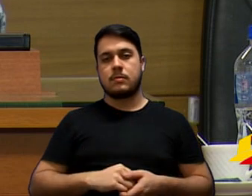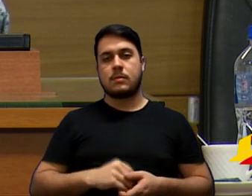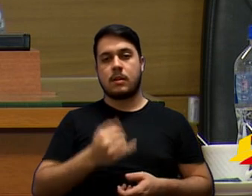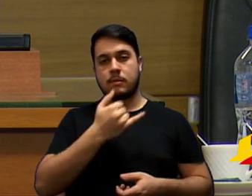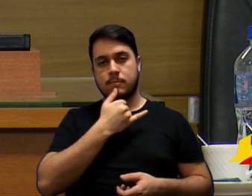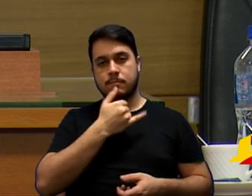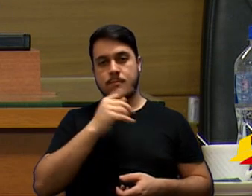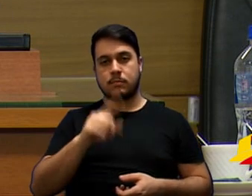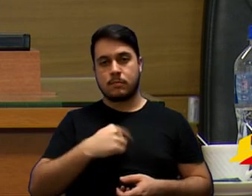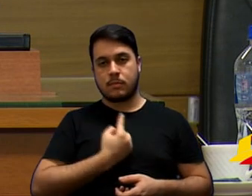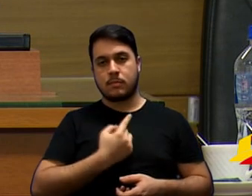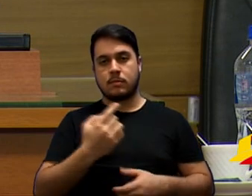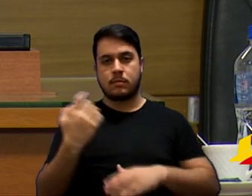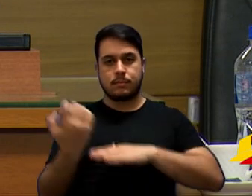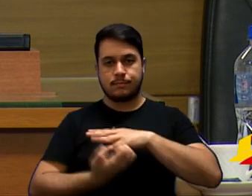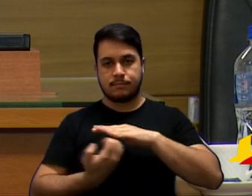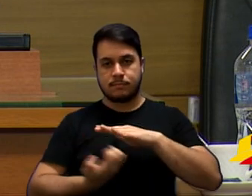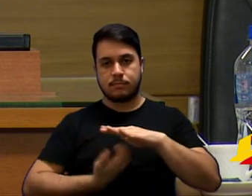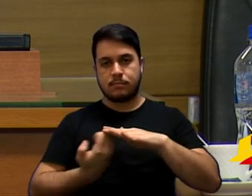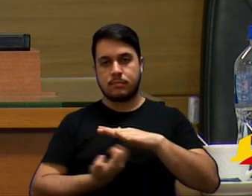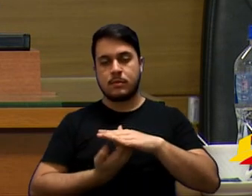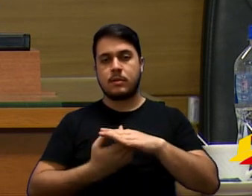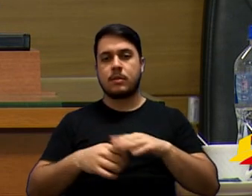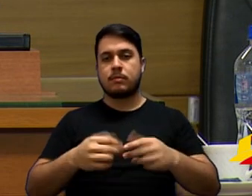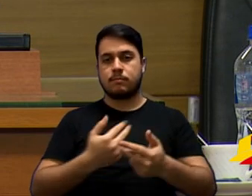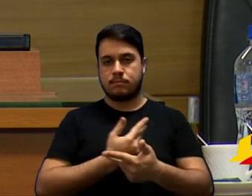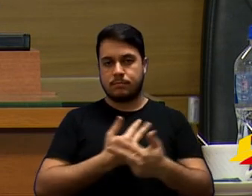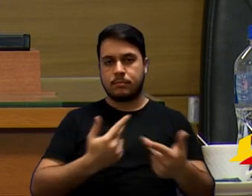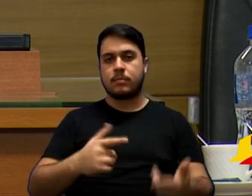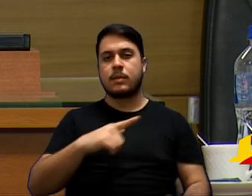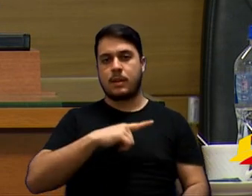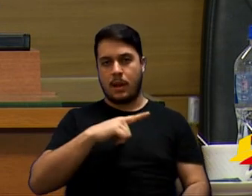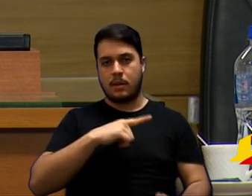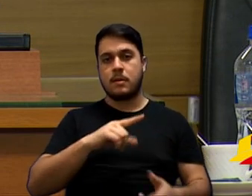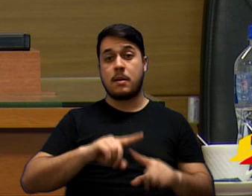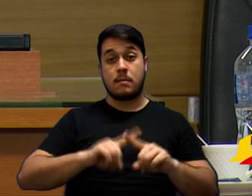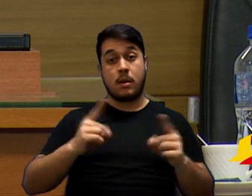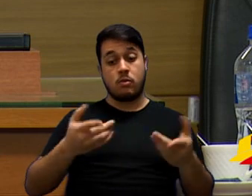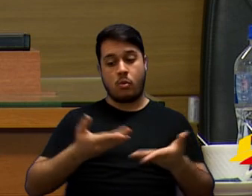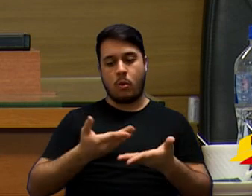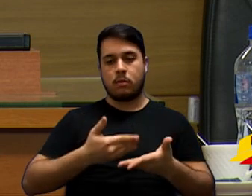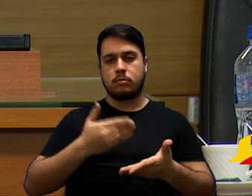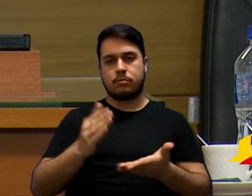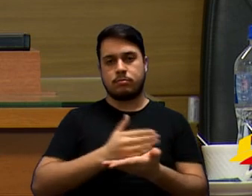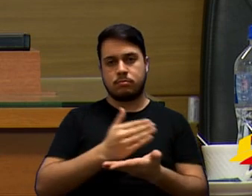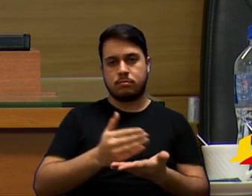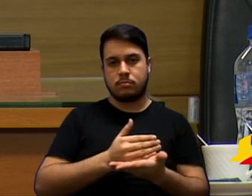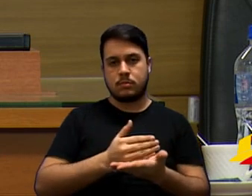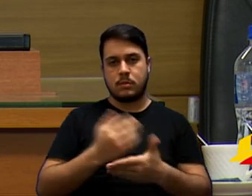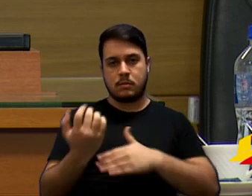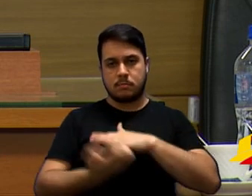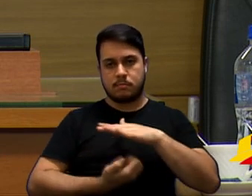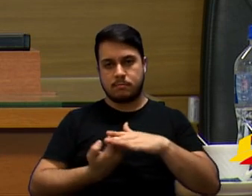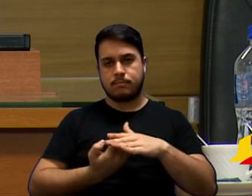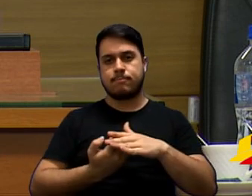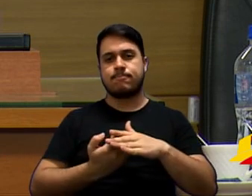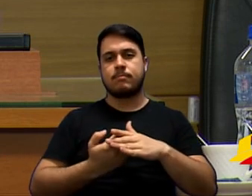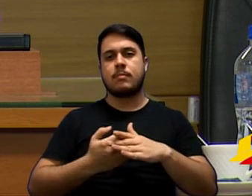não só né ô ô ô e se na questão da mais a atualmente em desenvolvimento na cidade e